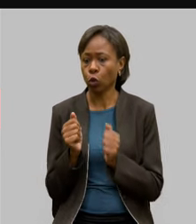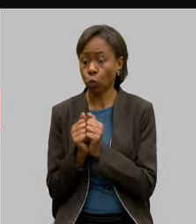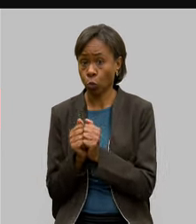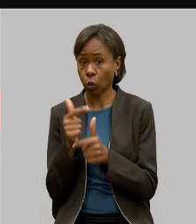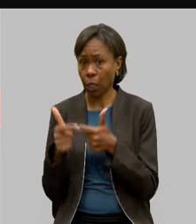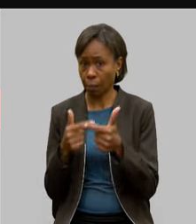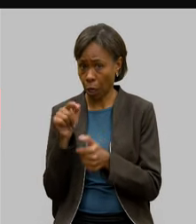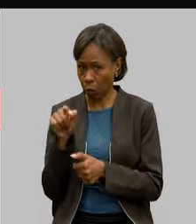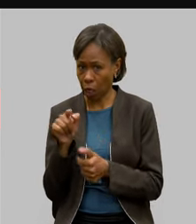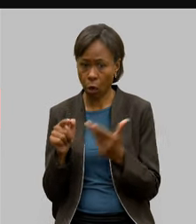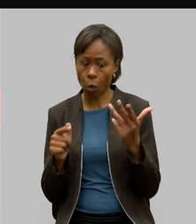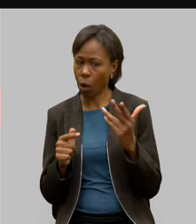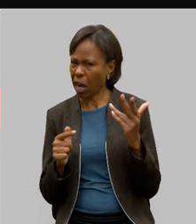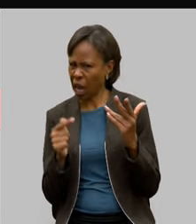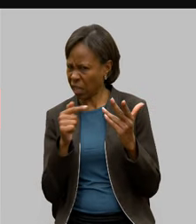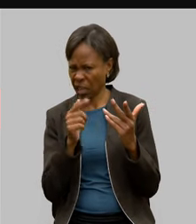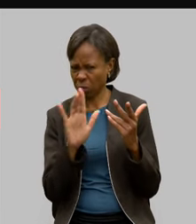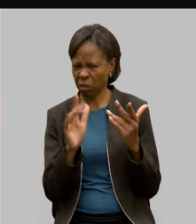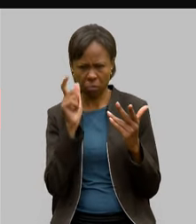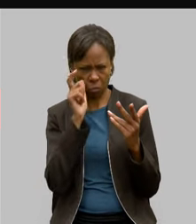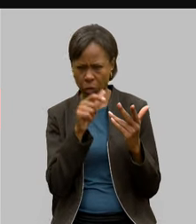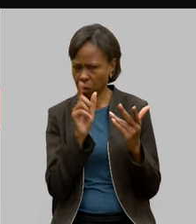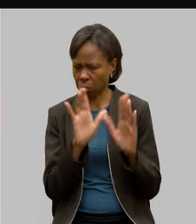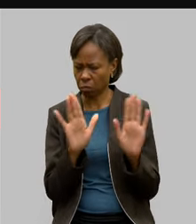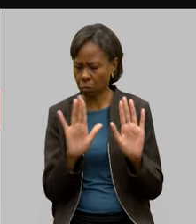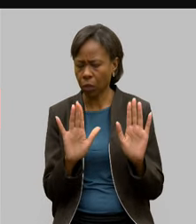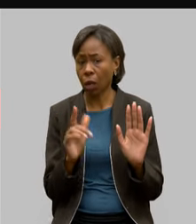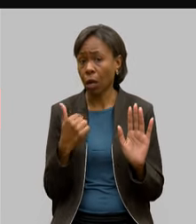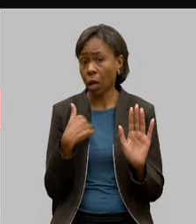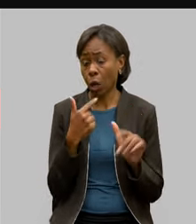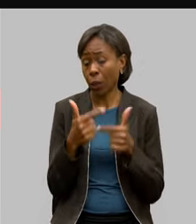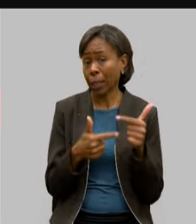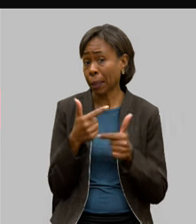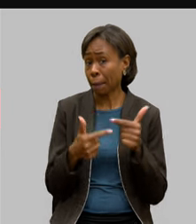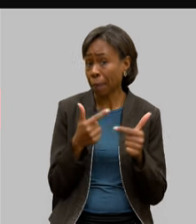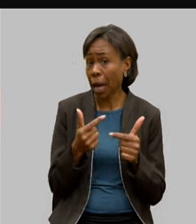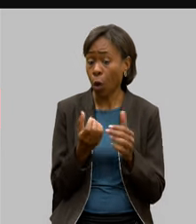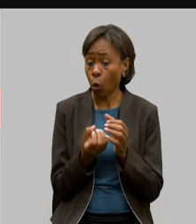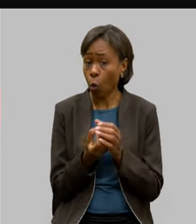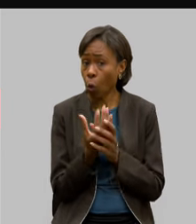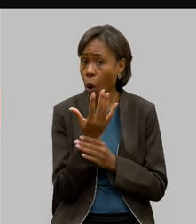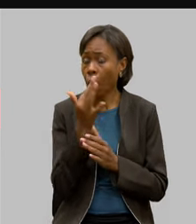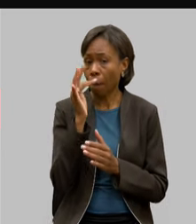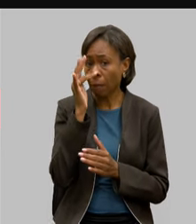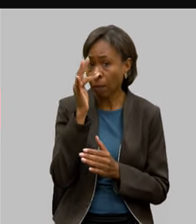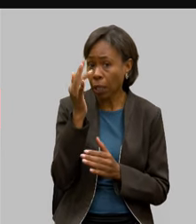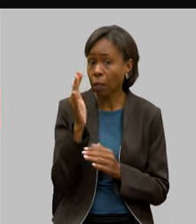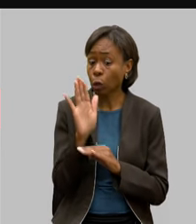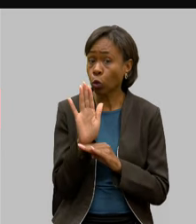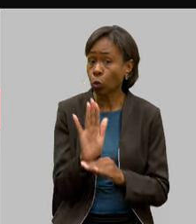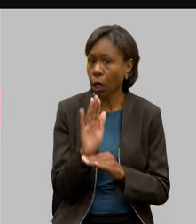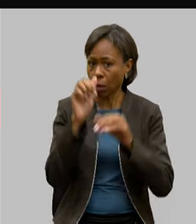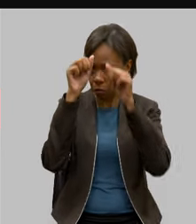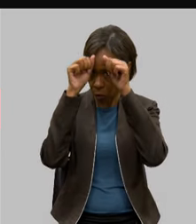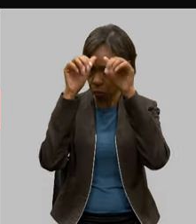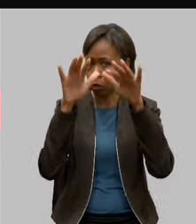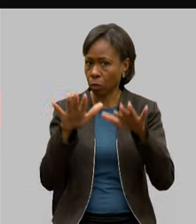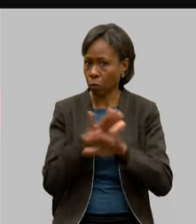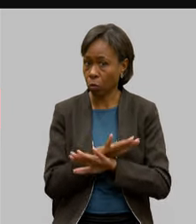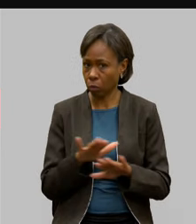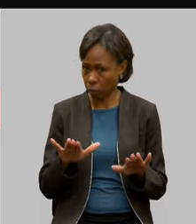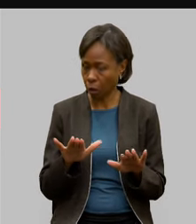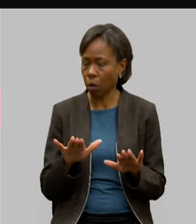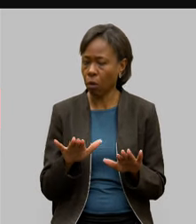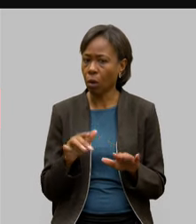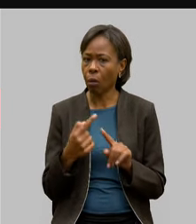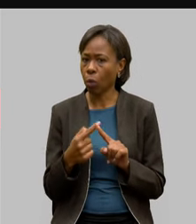cannabis não era meu interesse trabalhar com cannabis meu interesse era trabalhar com plantas que pudesse resolver o problema de autismo né porque eu queria ver se